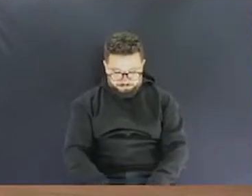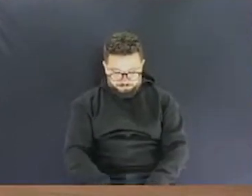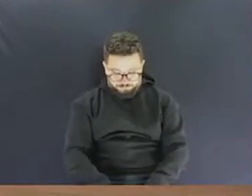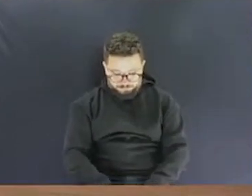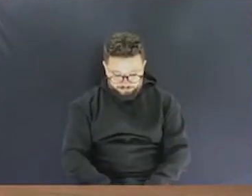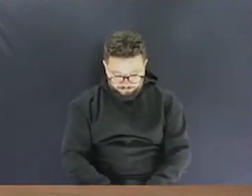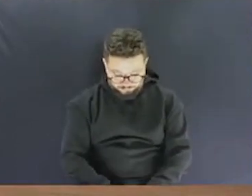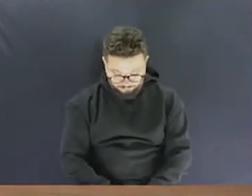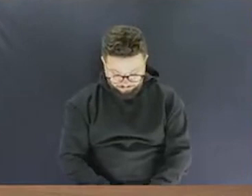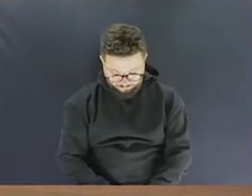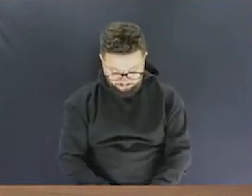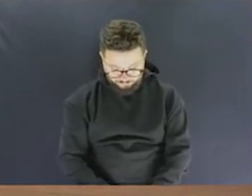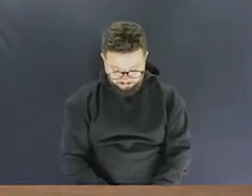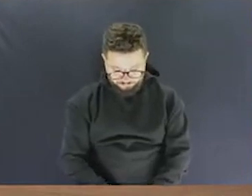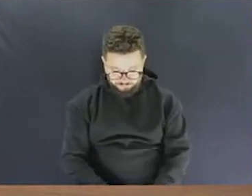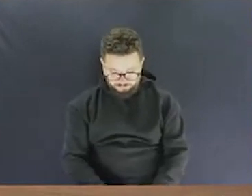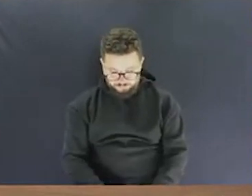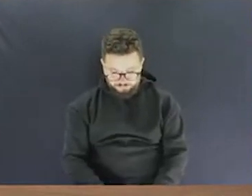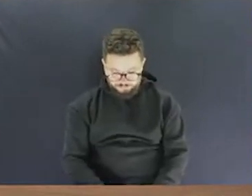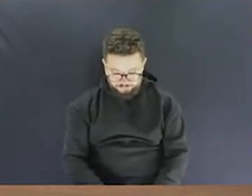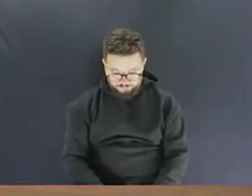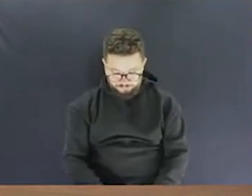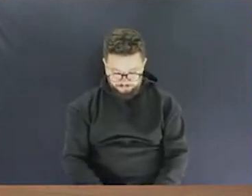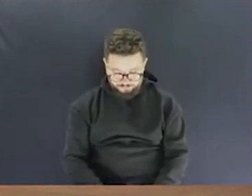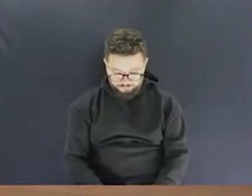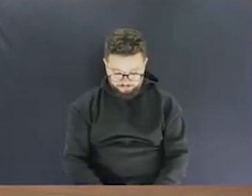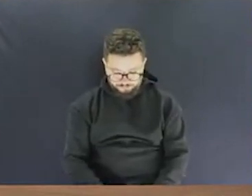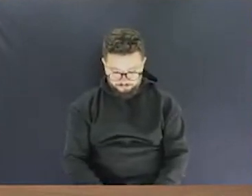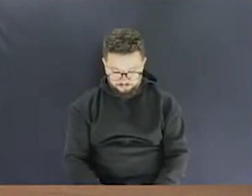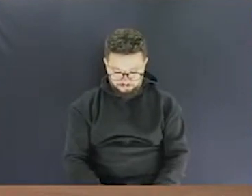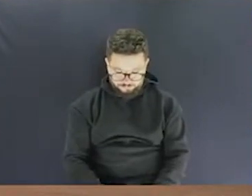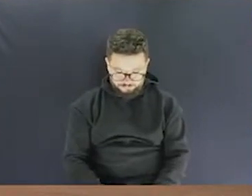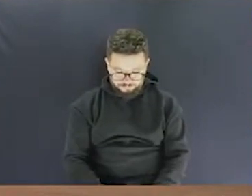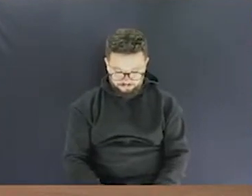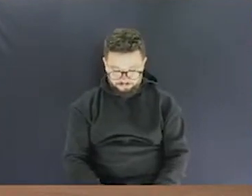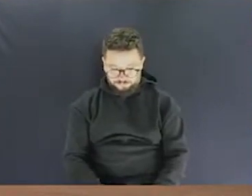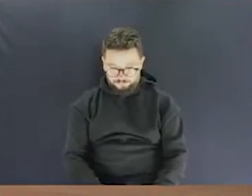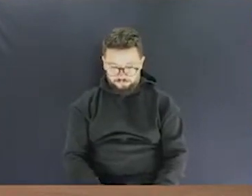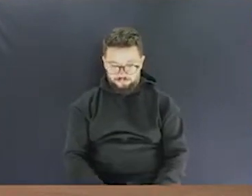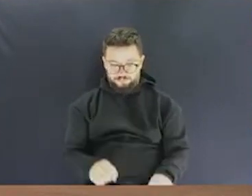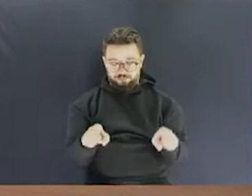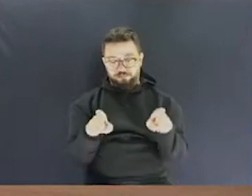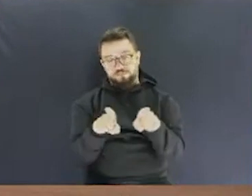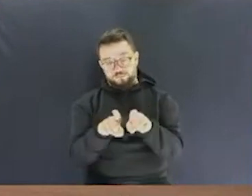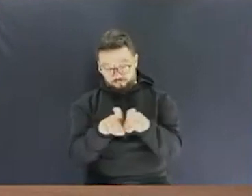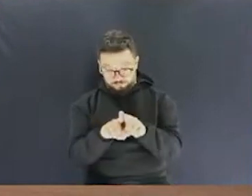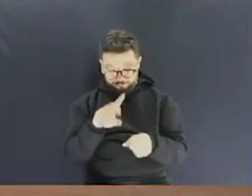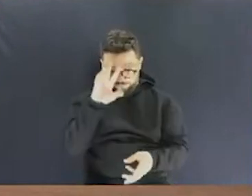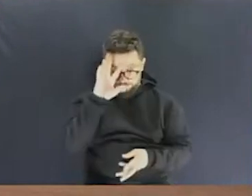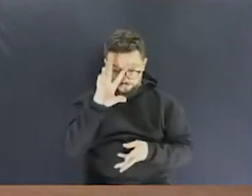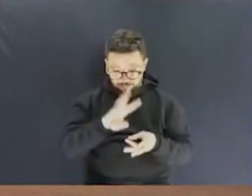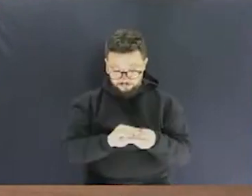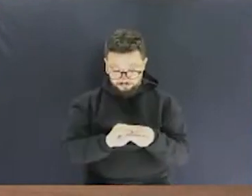como 85% atingido, mas o que nós entendemos é que esse percentual se refere às